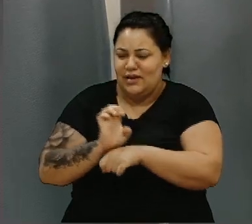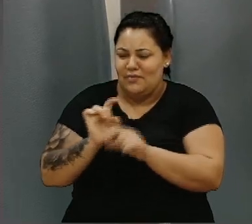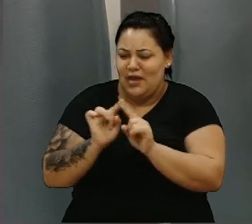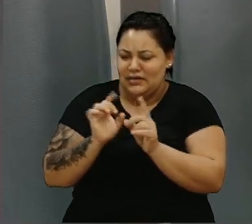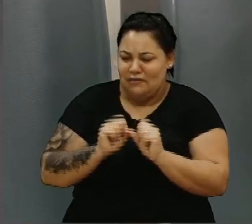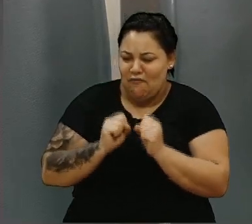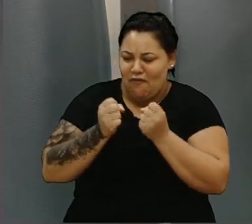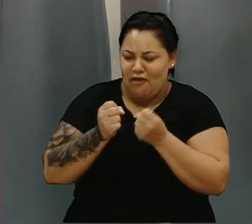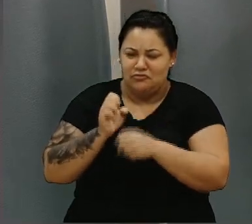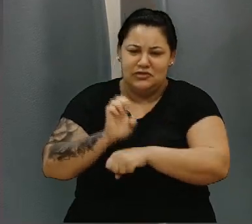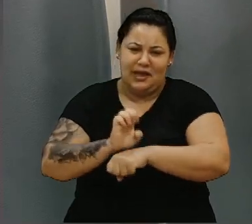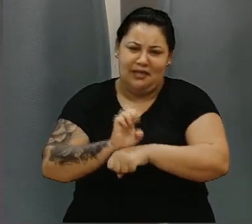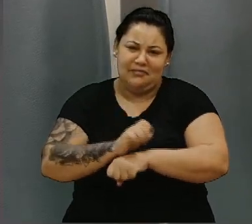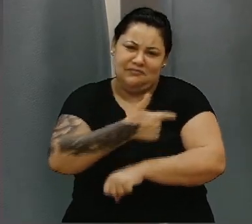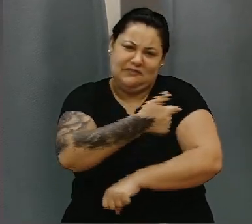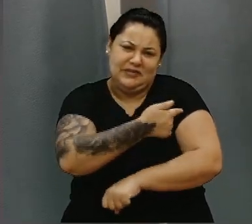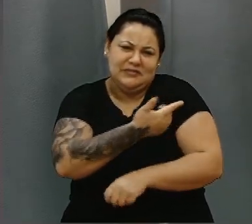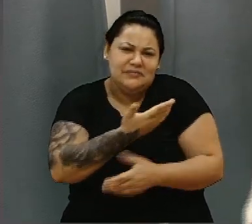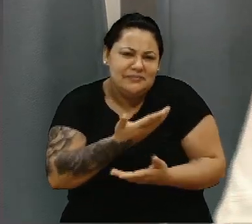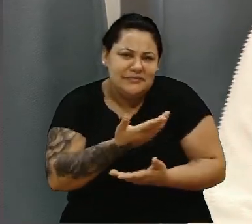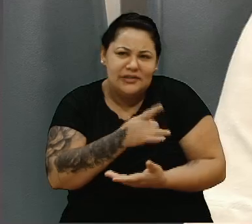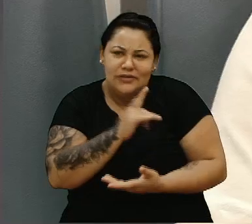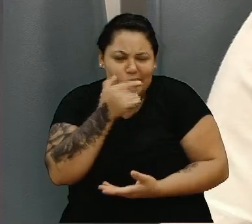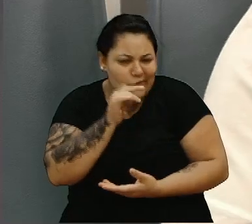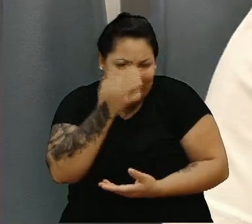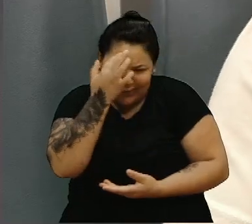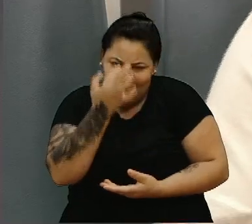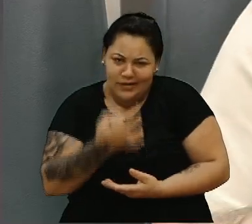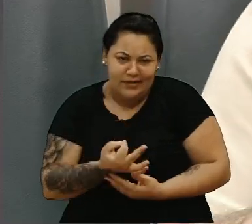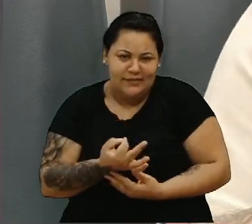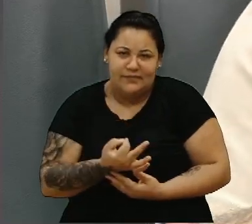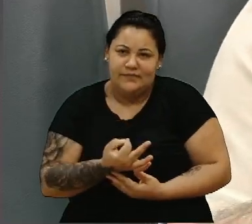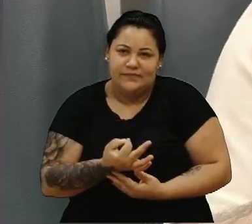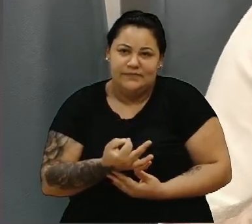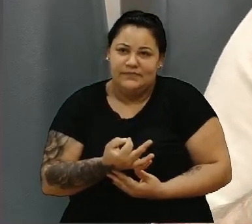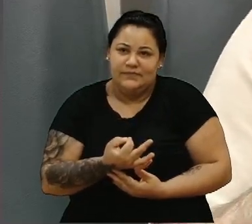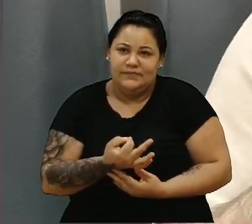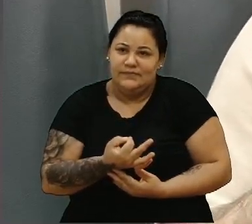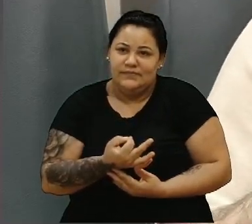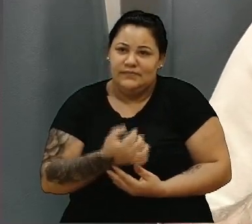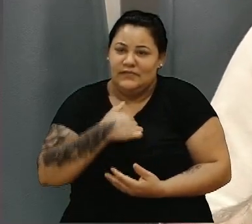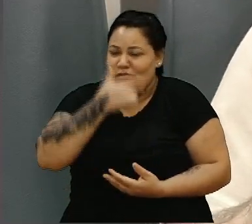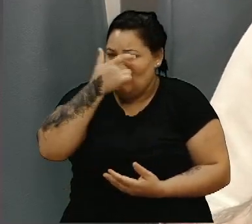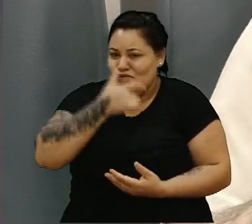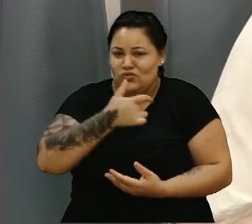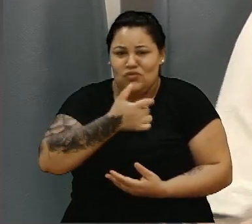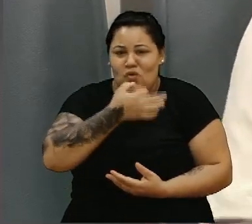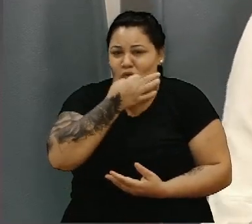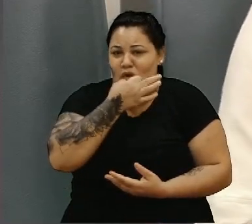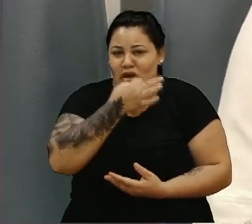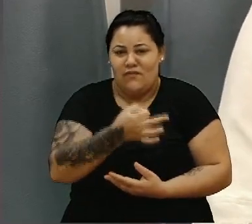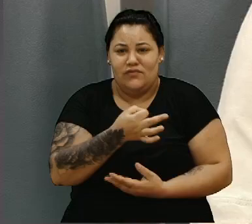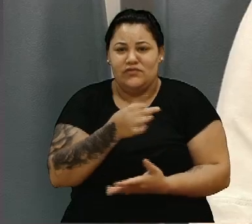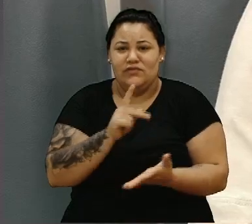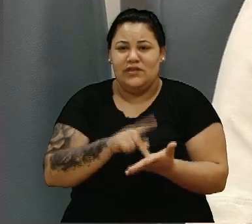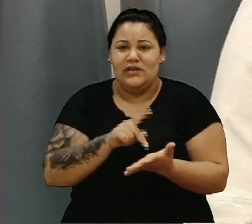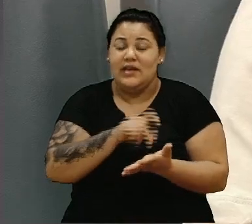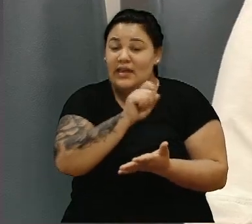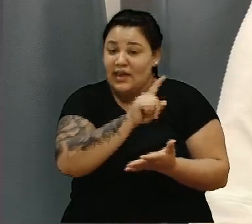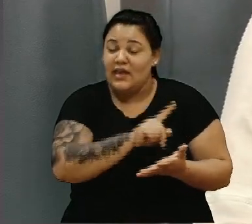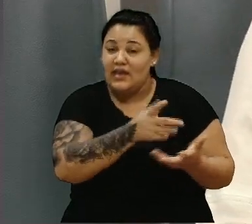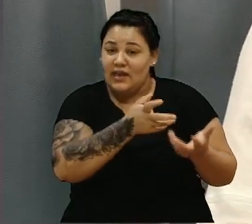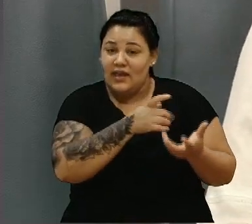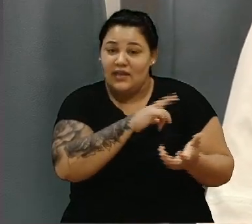Estado nessa hora de tomar vacina. Então eu não consigo entender aonde fica, né? Eu acho uma hipocrisia tremenda. Quem quer tomar